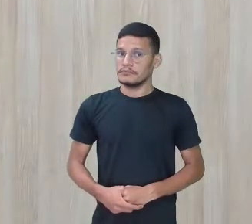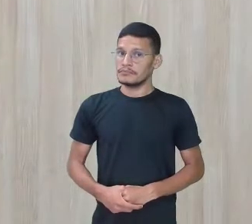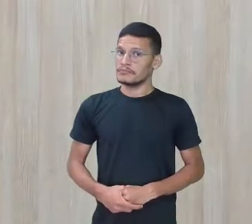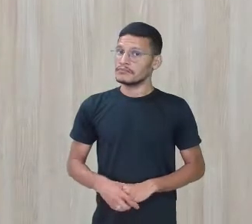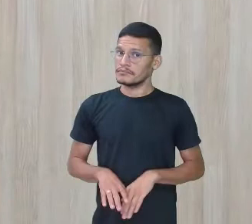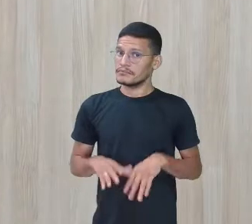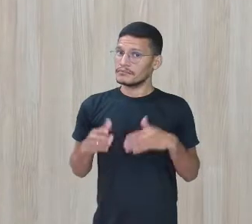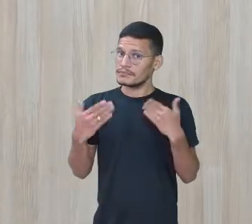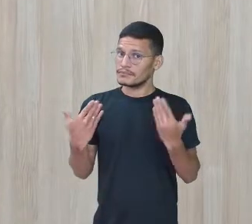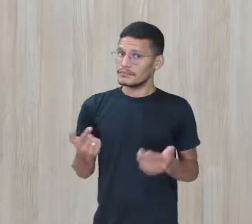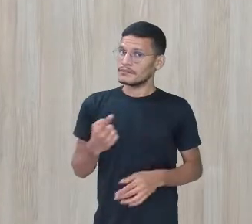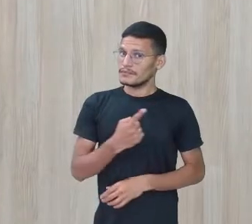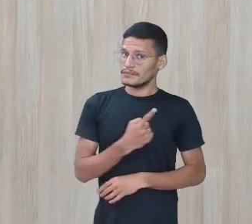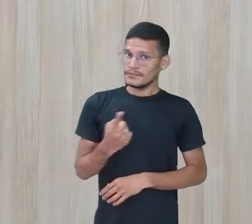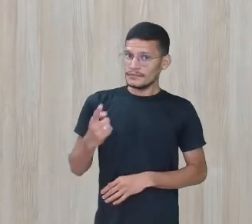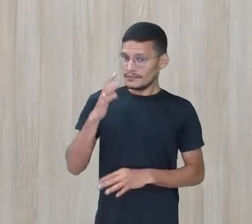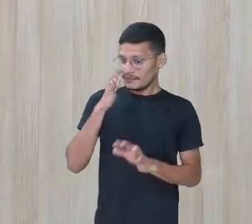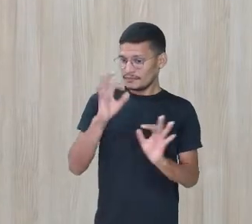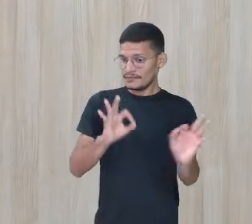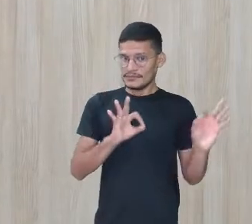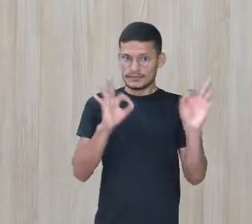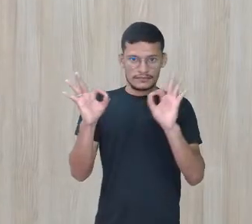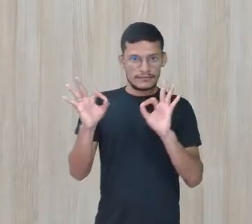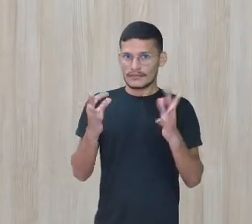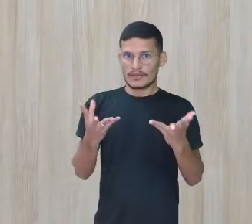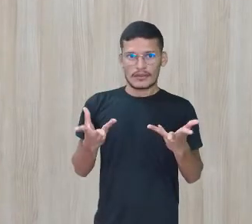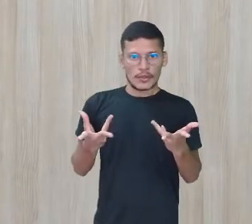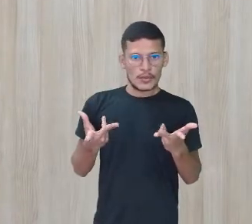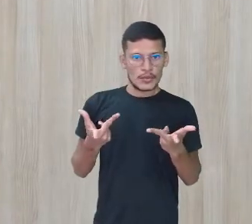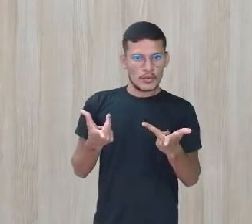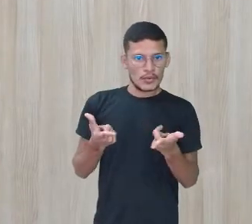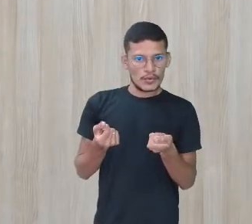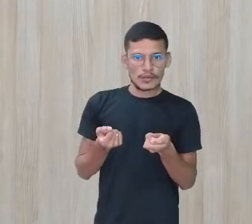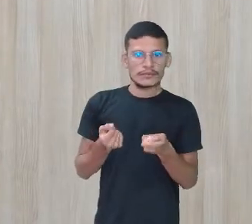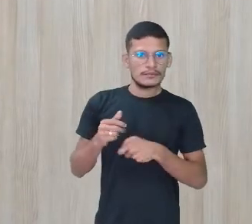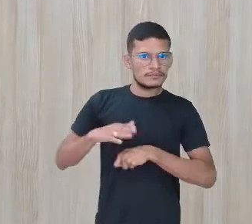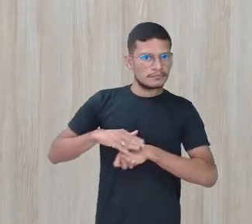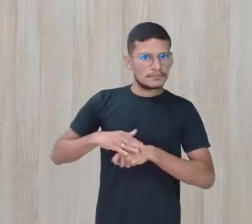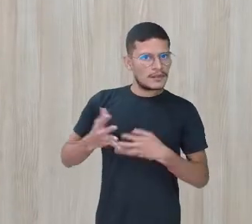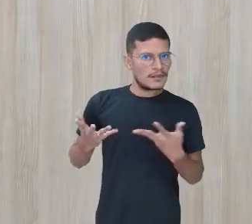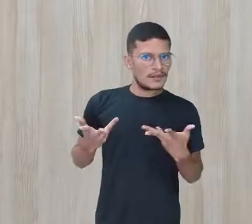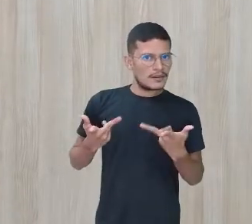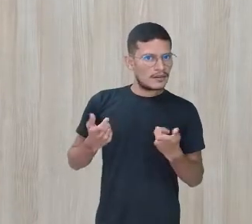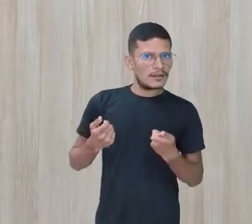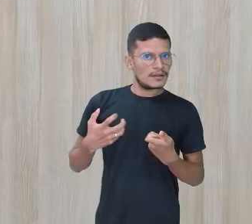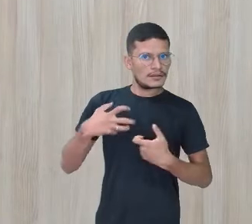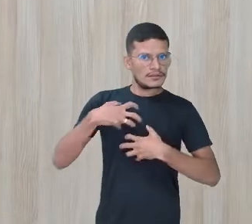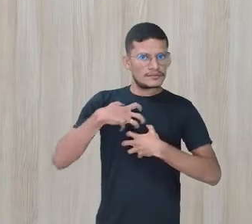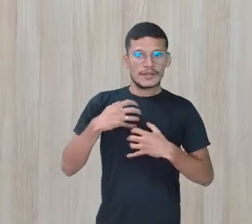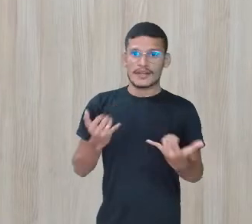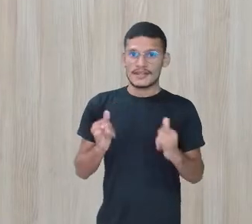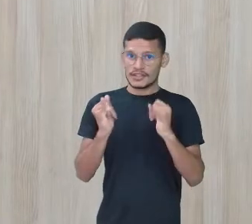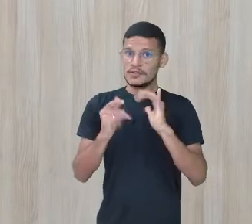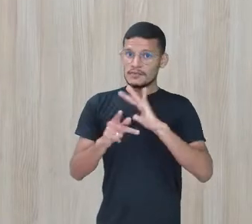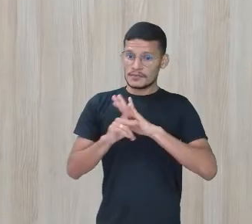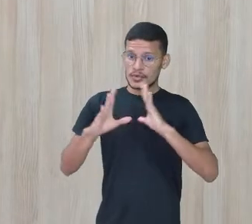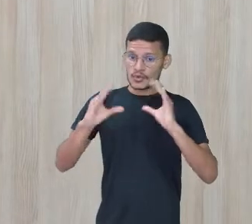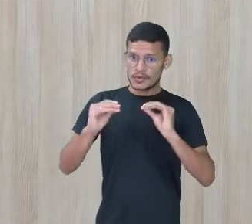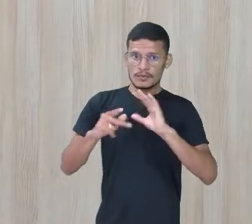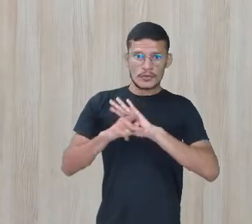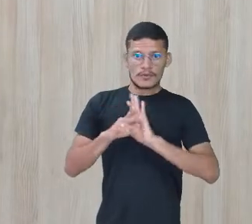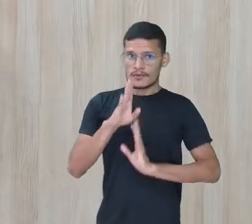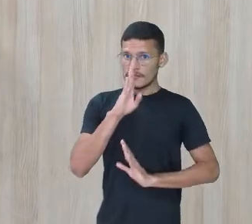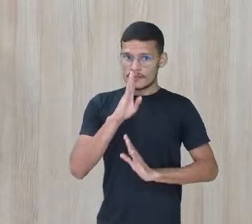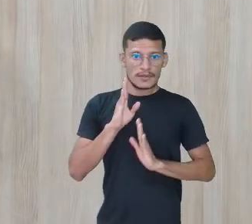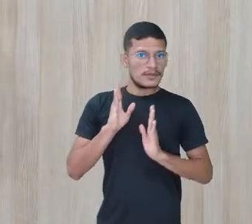Então, gente, vocês puderam ver aí, né, essa riqueza e esse momento fantástico de muita energia da Noite dos Tambores Silenciosos. Então, ele